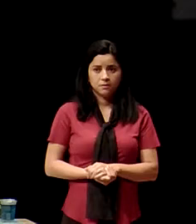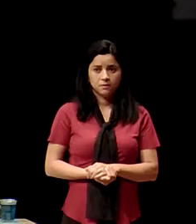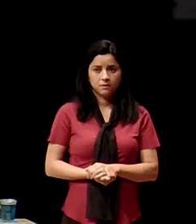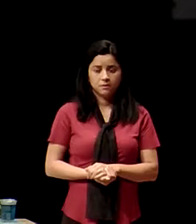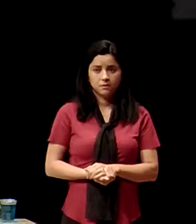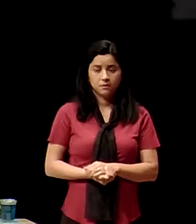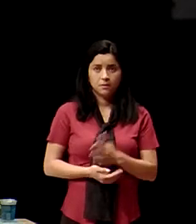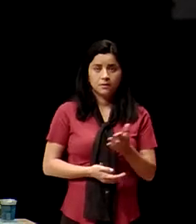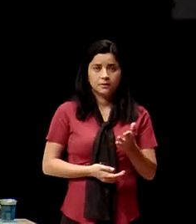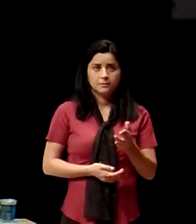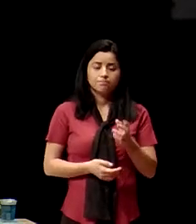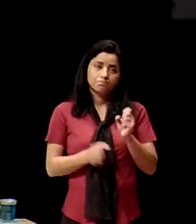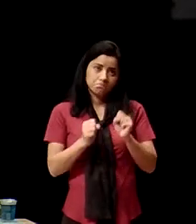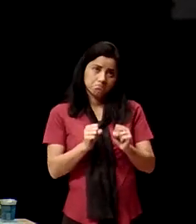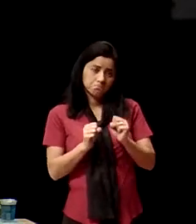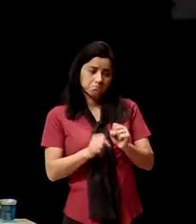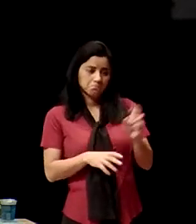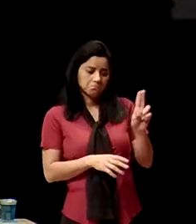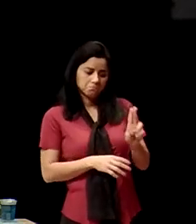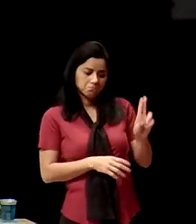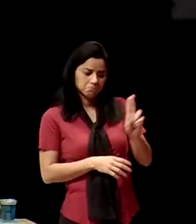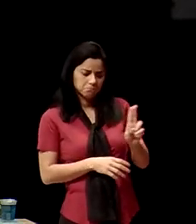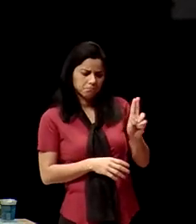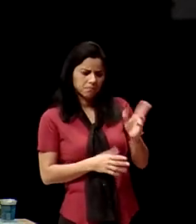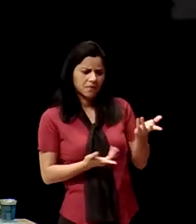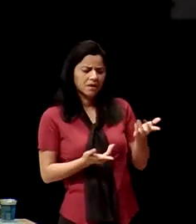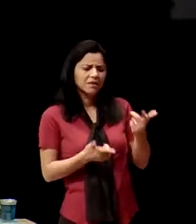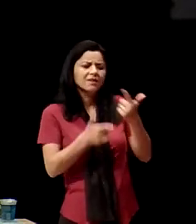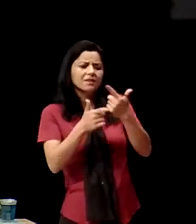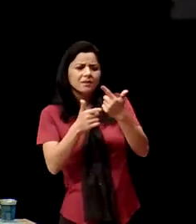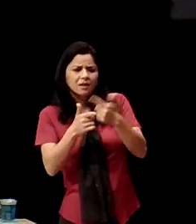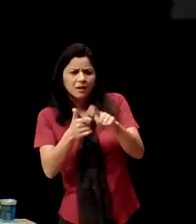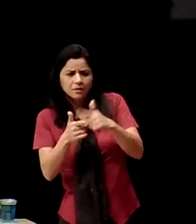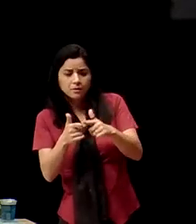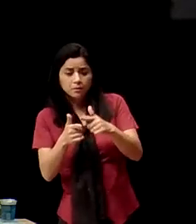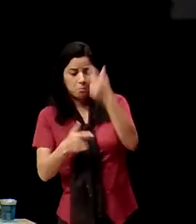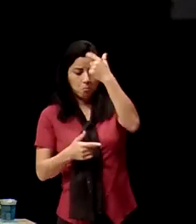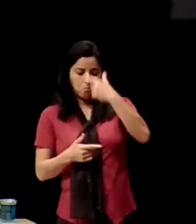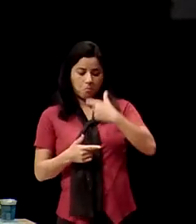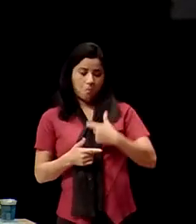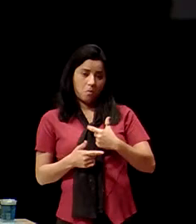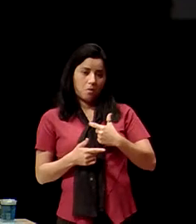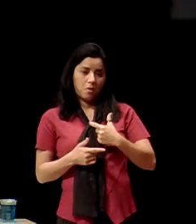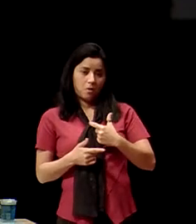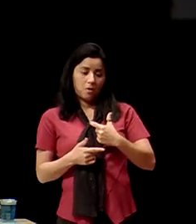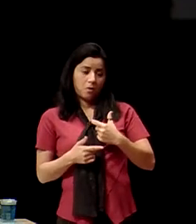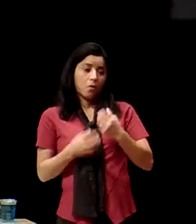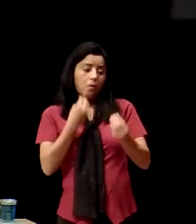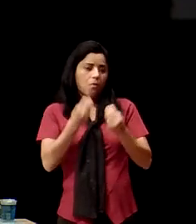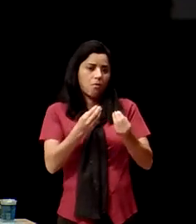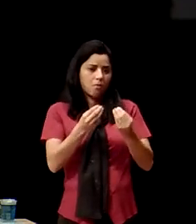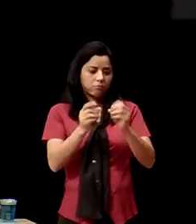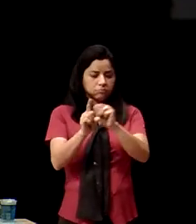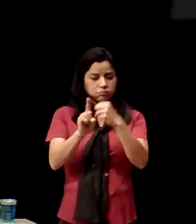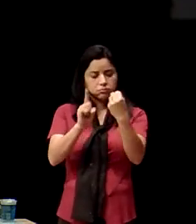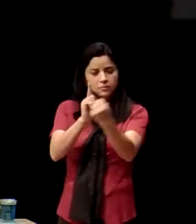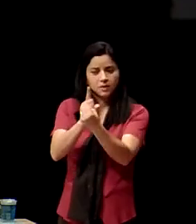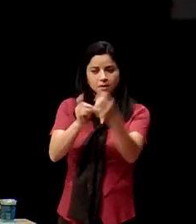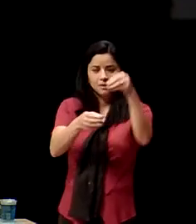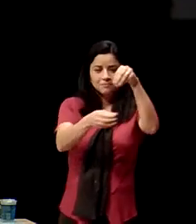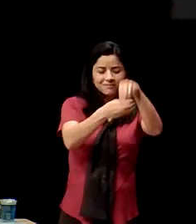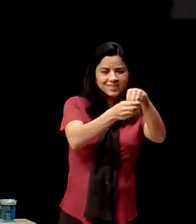modern society. Ela pode ser usada para esses problemas tanto individuais quanto da própria sociedade dentro do colapso